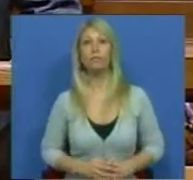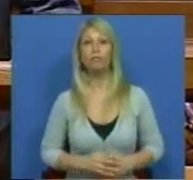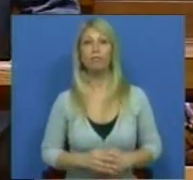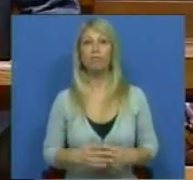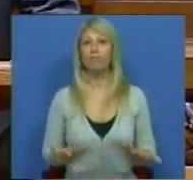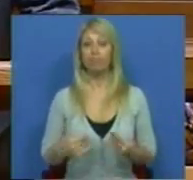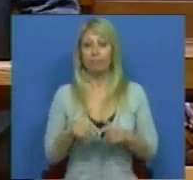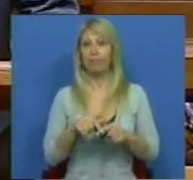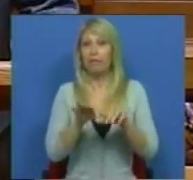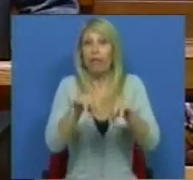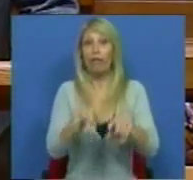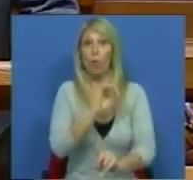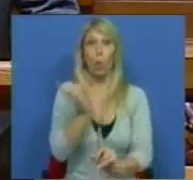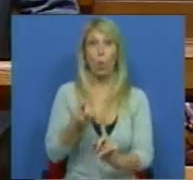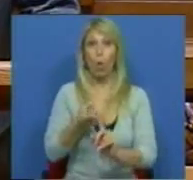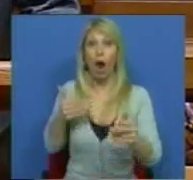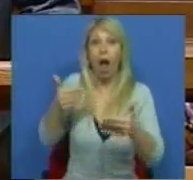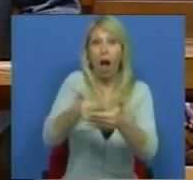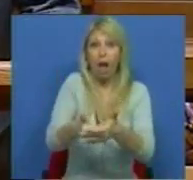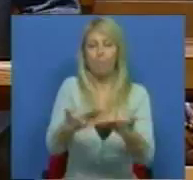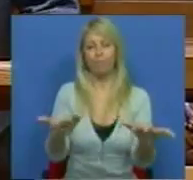Em cima do final do ano, decidiu o Governo